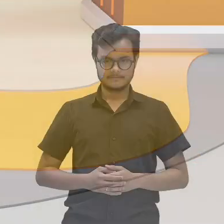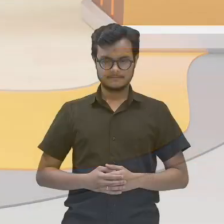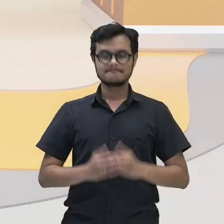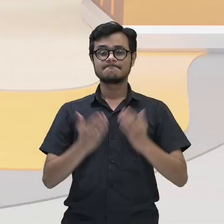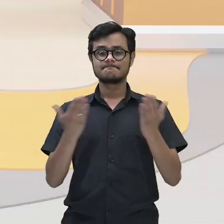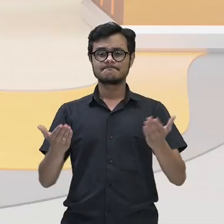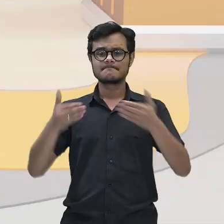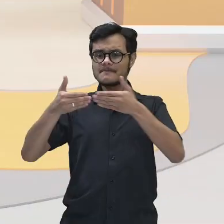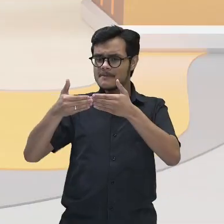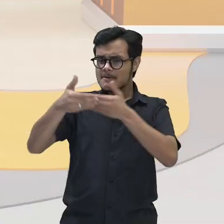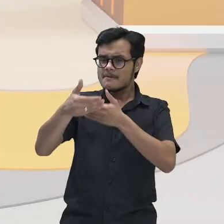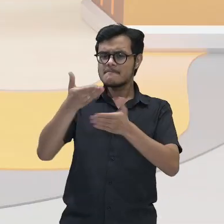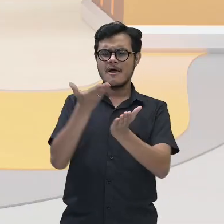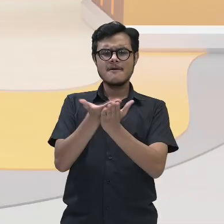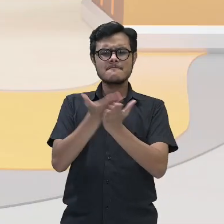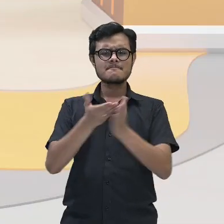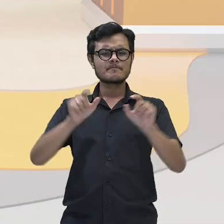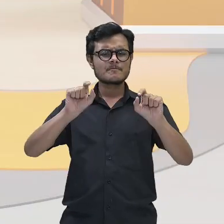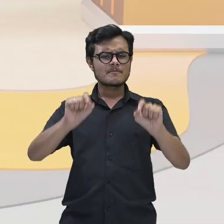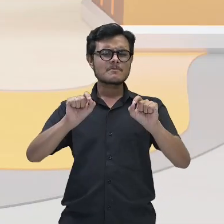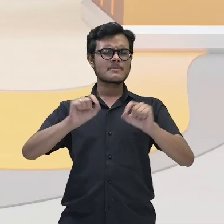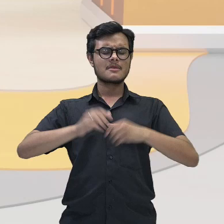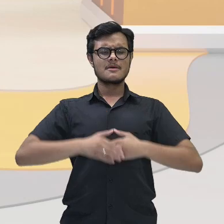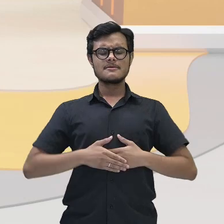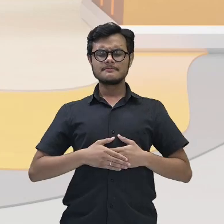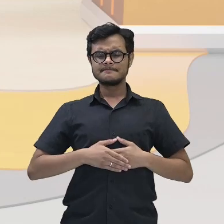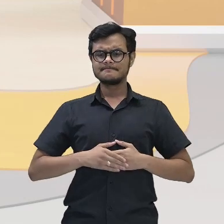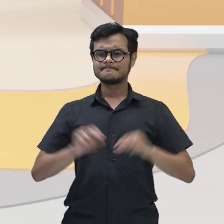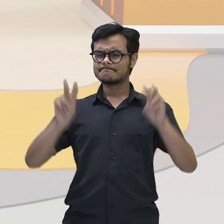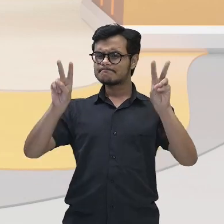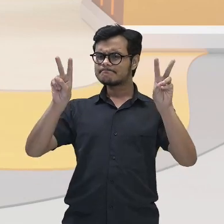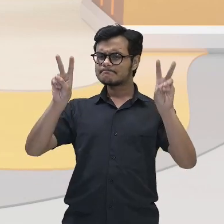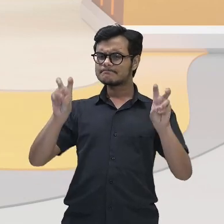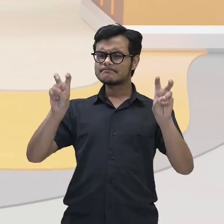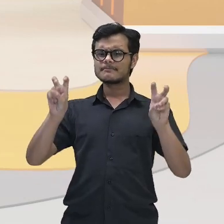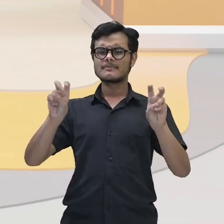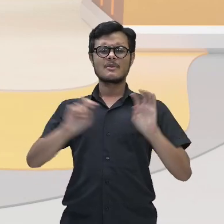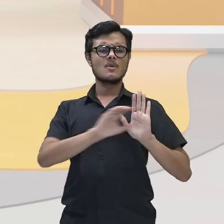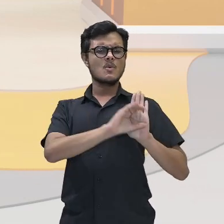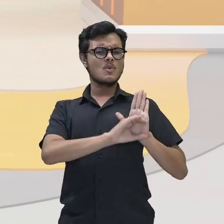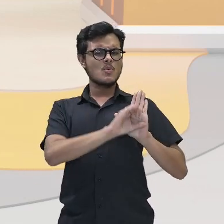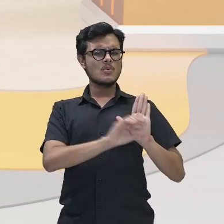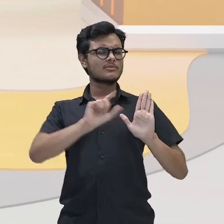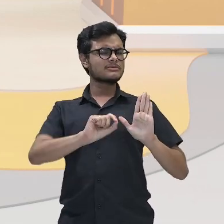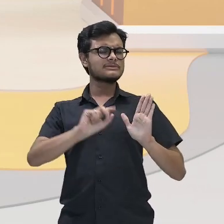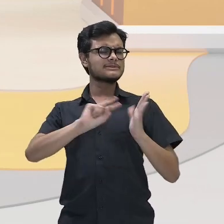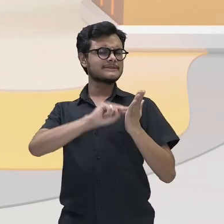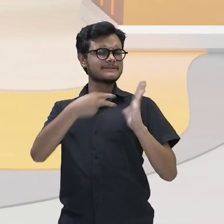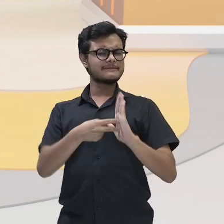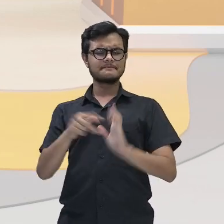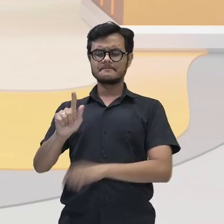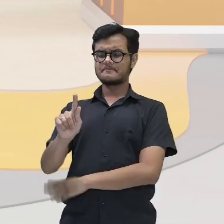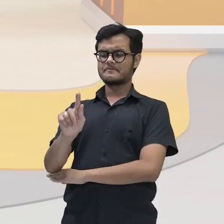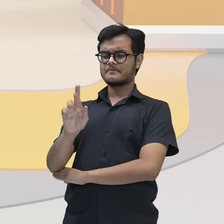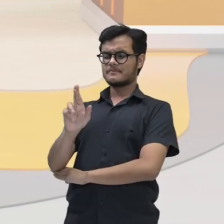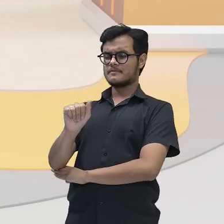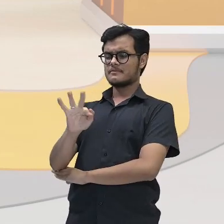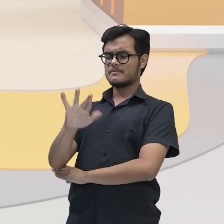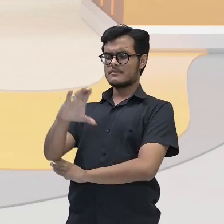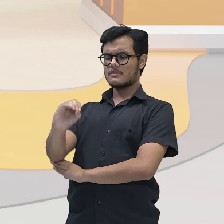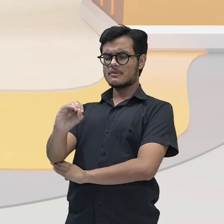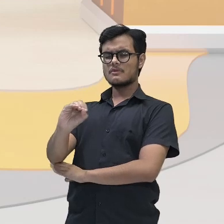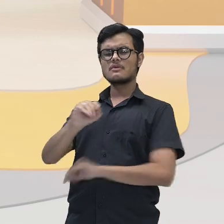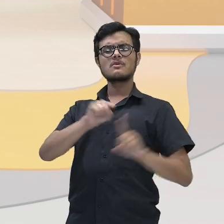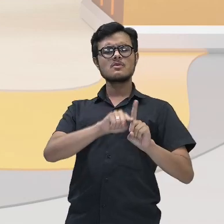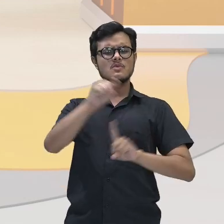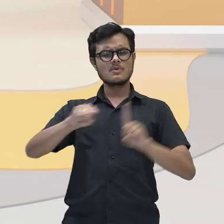Então vamos iniciar a nossa aula verificando aí um pouco do conceito de gráficos, né? Para a gente relembrar, antes da